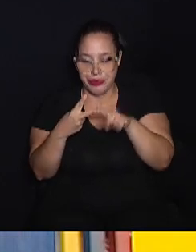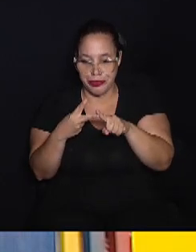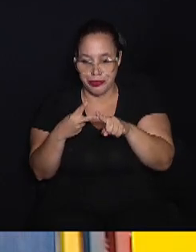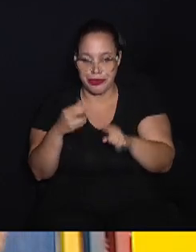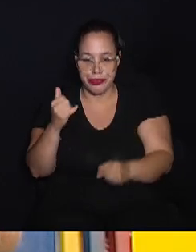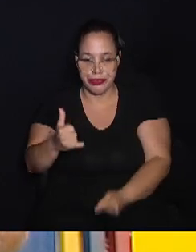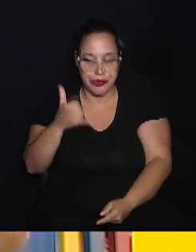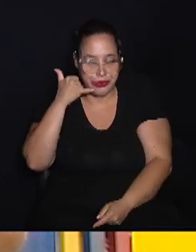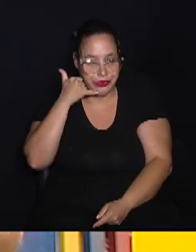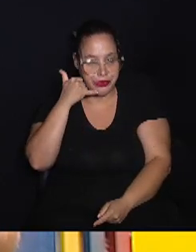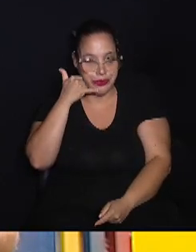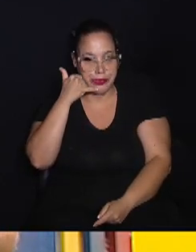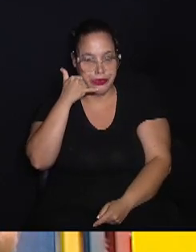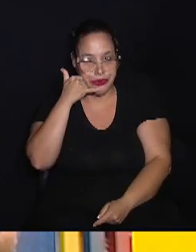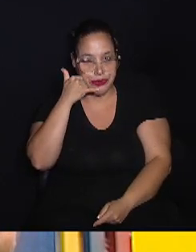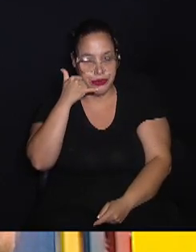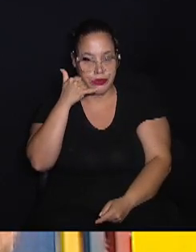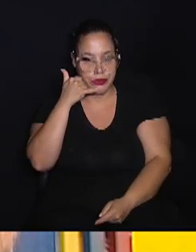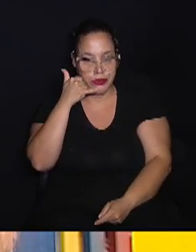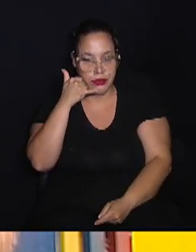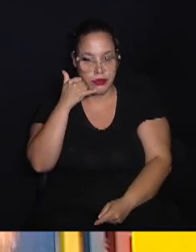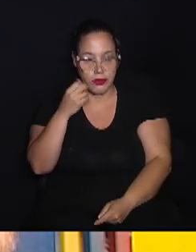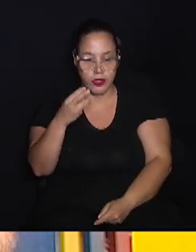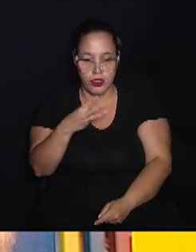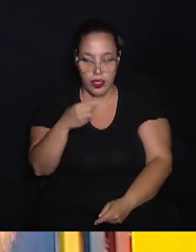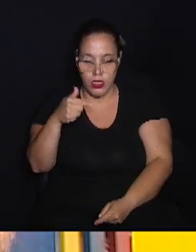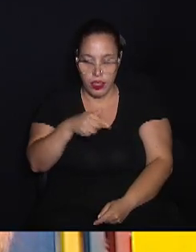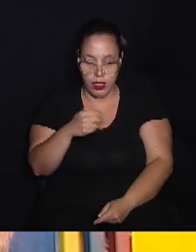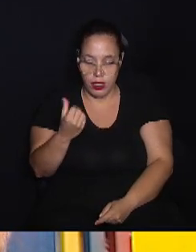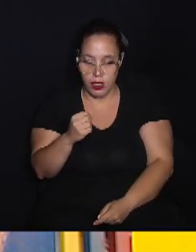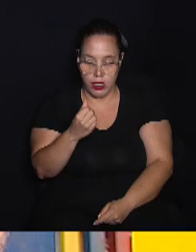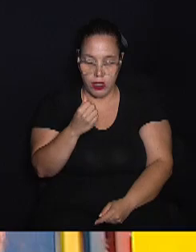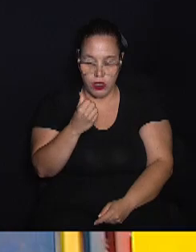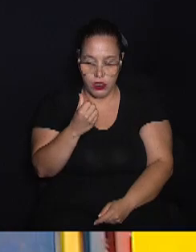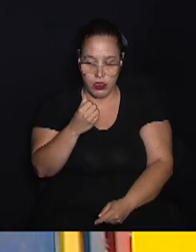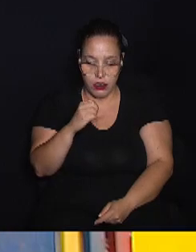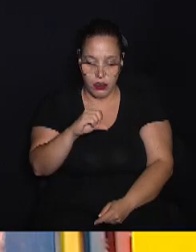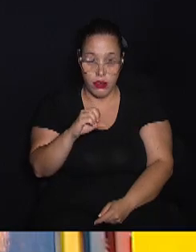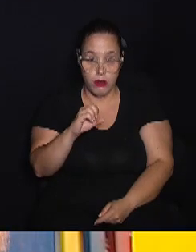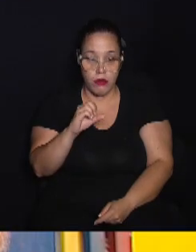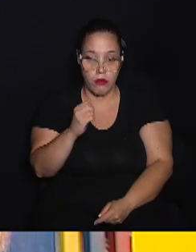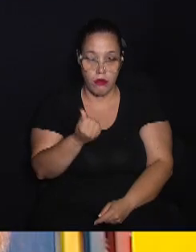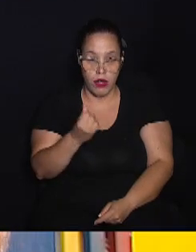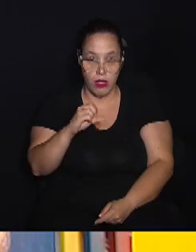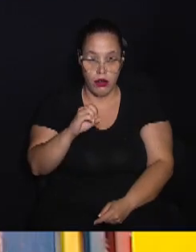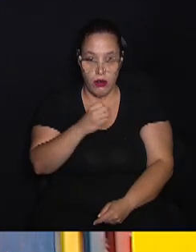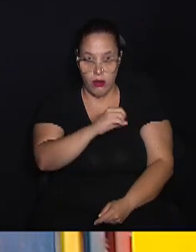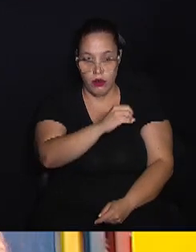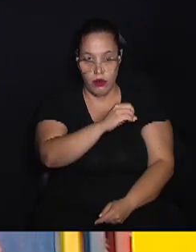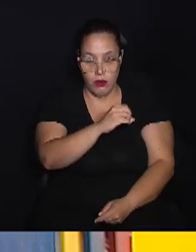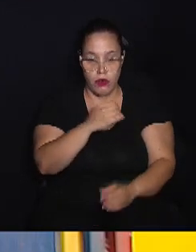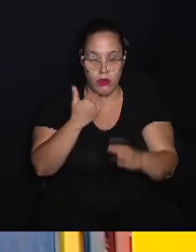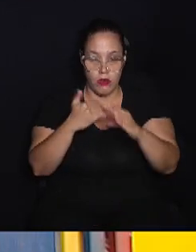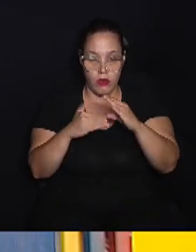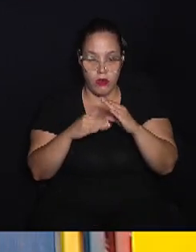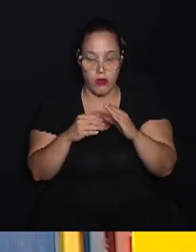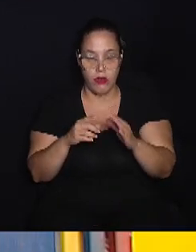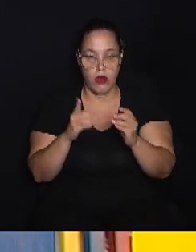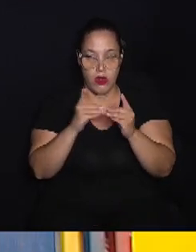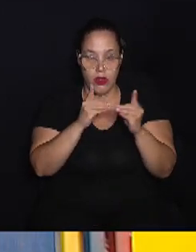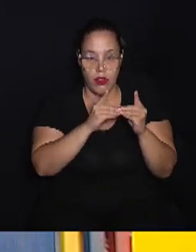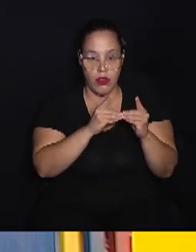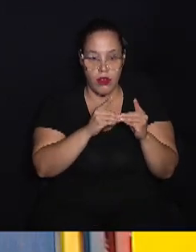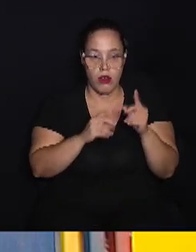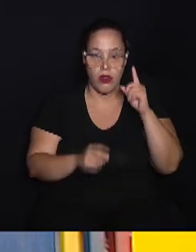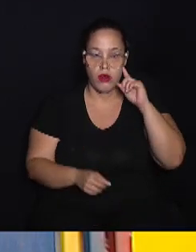telefone que é o o 19 3766 6900 ou através do e-mail at atendimento